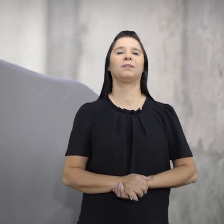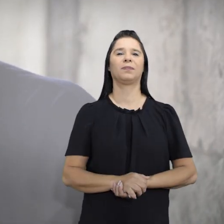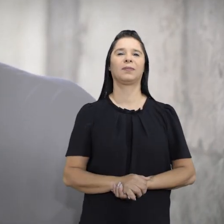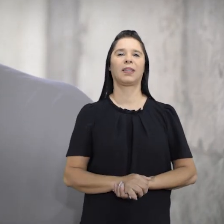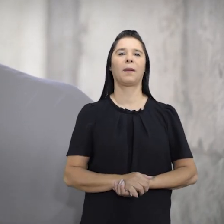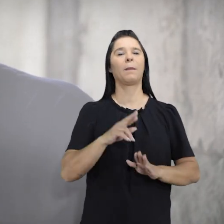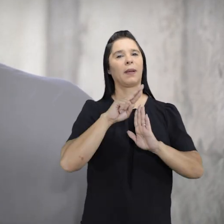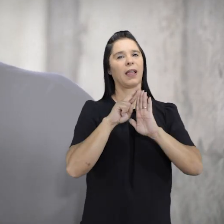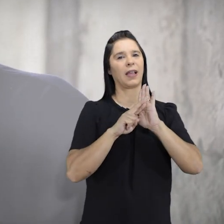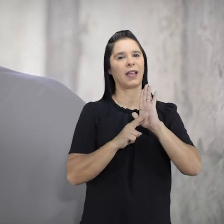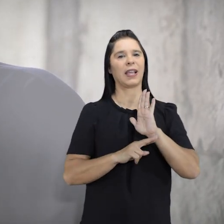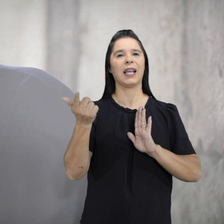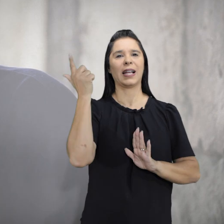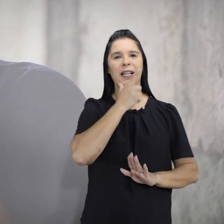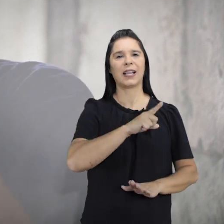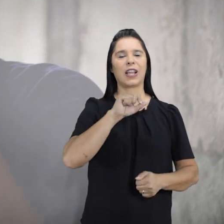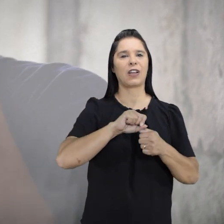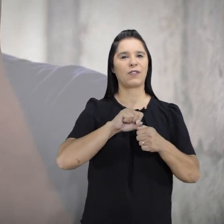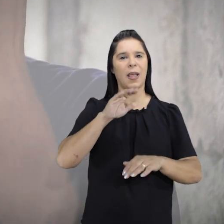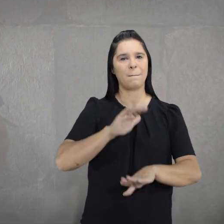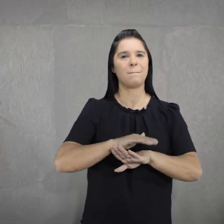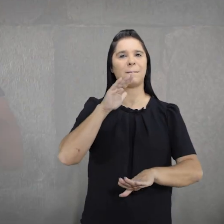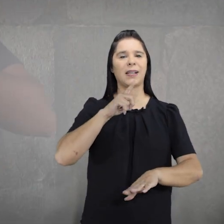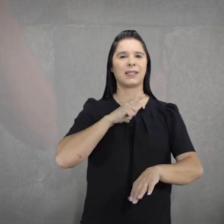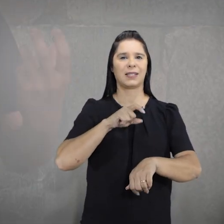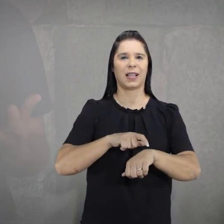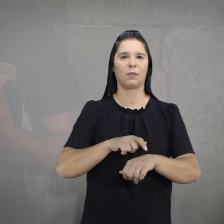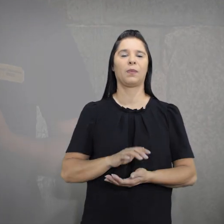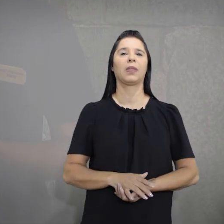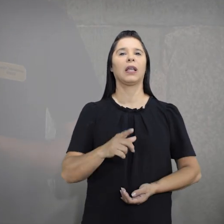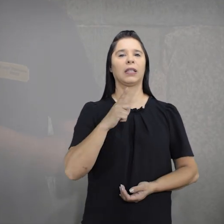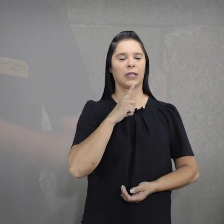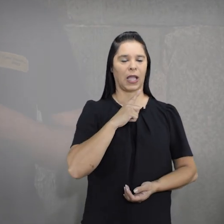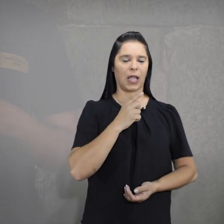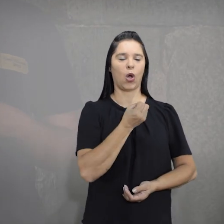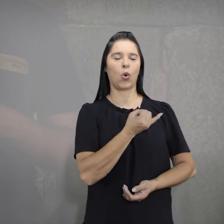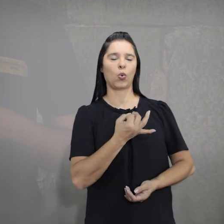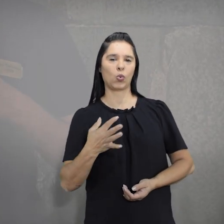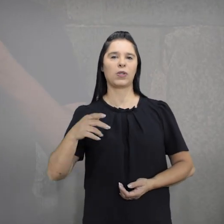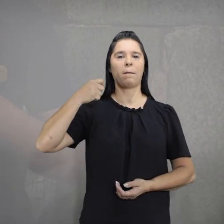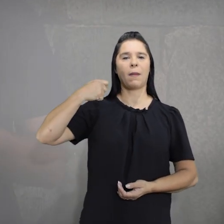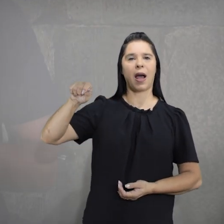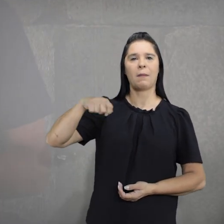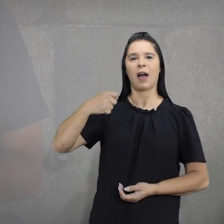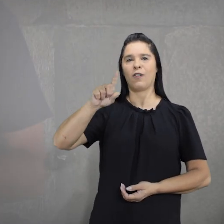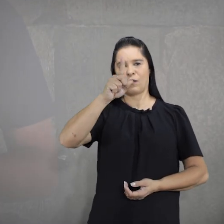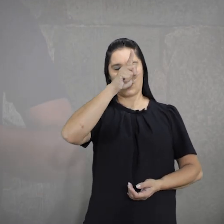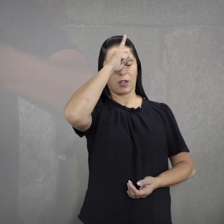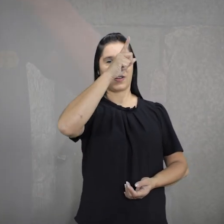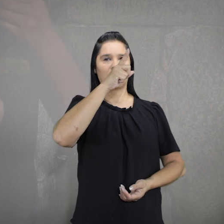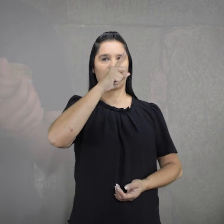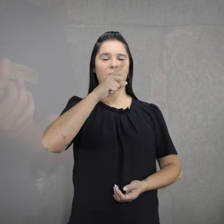Pela regra, ganha o sino que fica mais tempo, né? Existem toques, né? Que foram